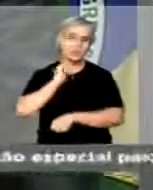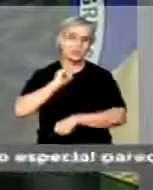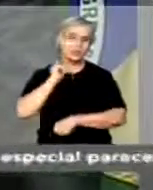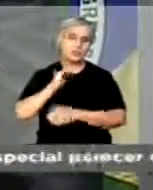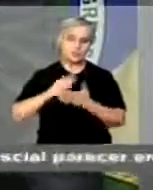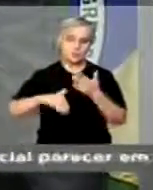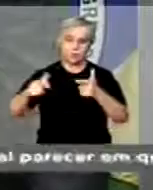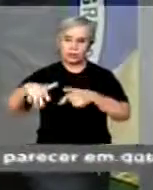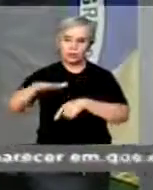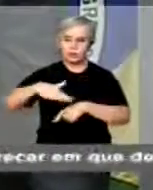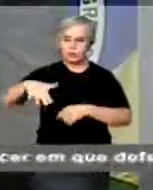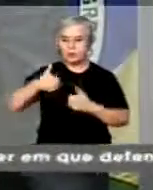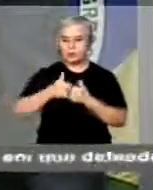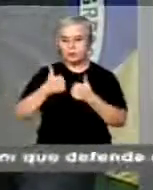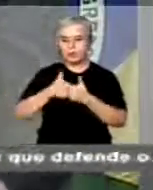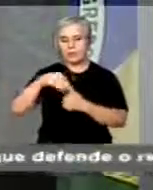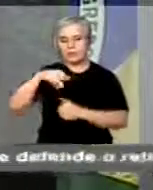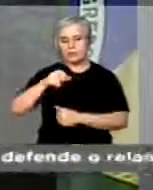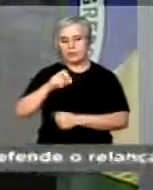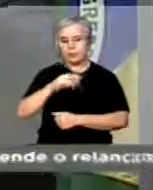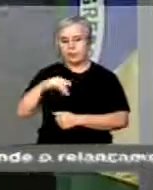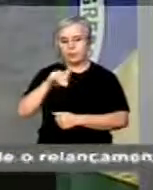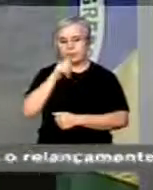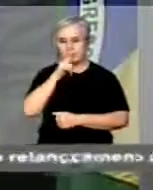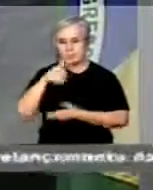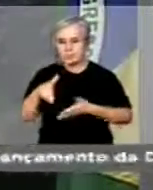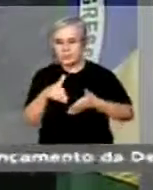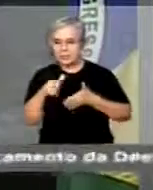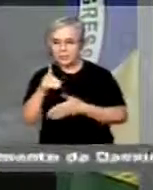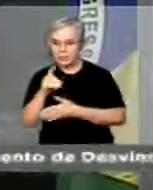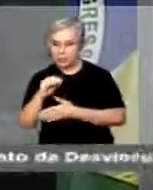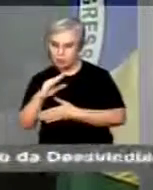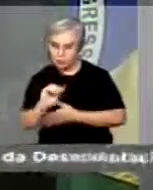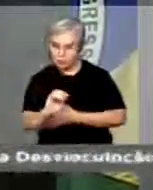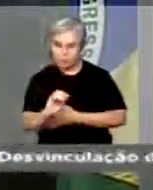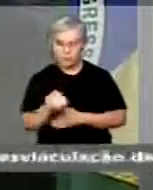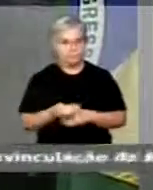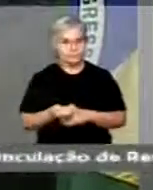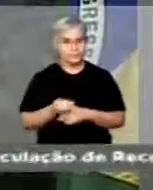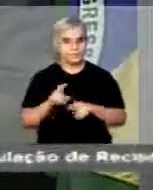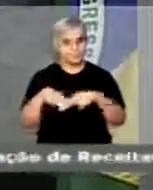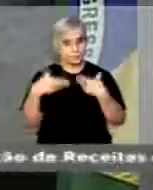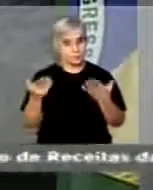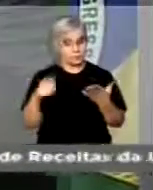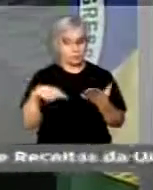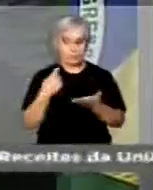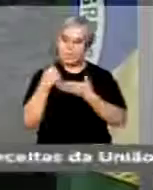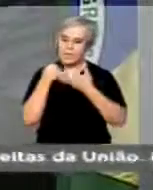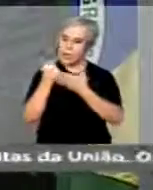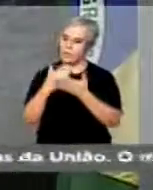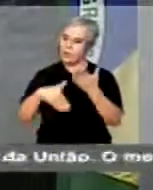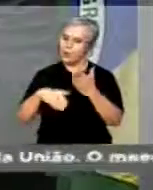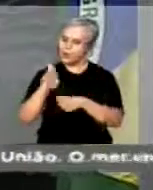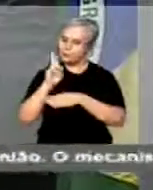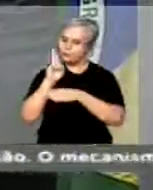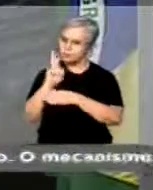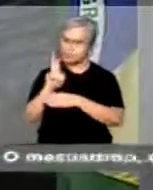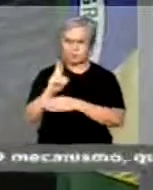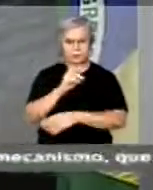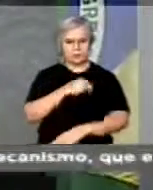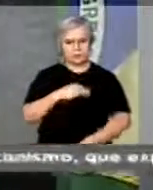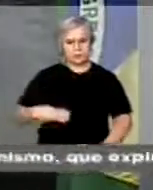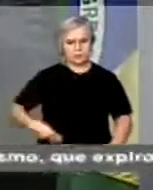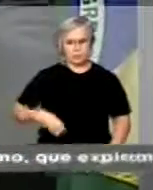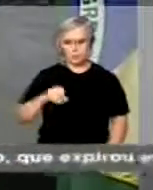toda a bacia do Rio Doce. Por via de consequência, apoiando toda a gestão do ministro Sarney